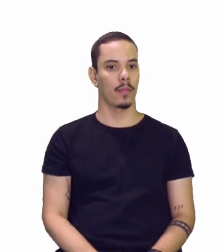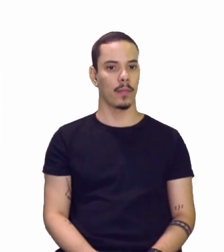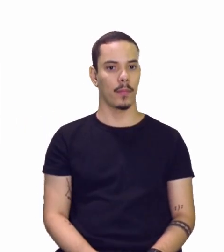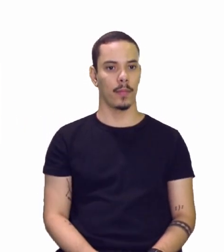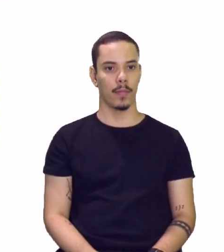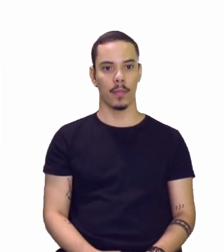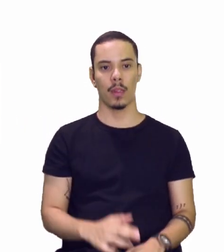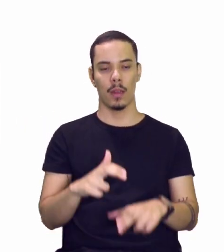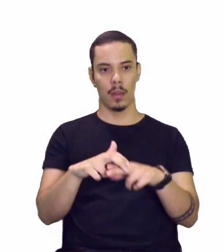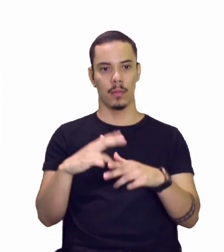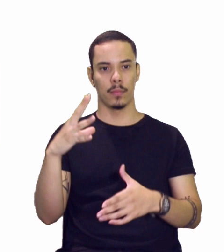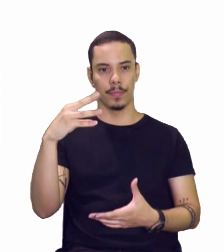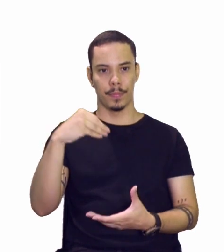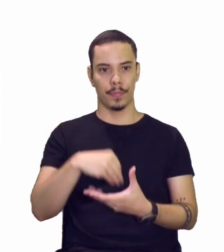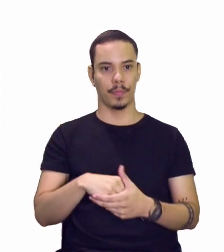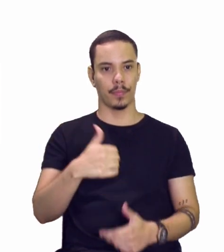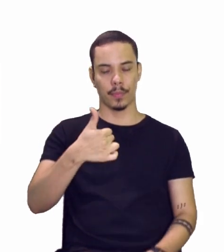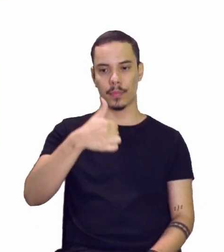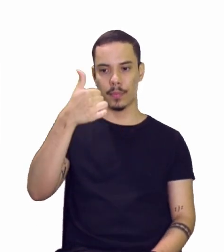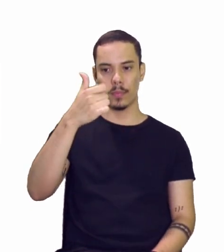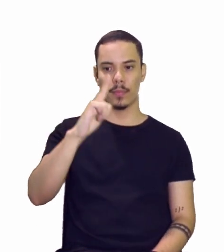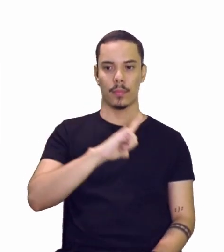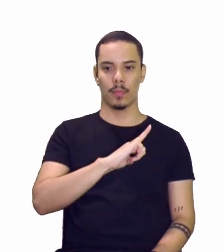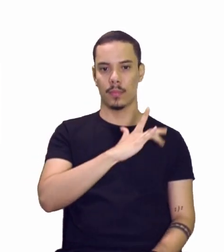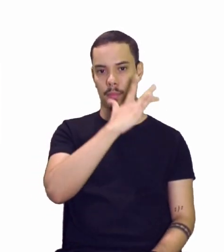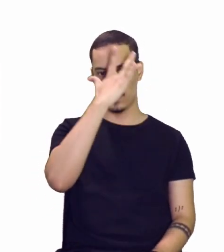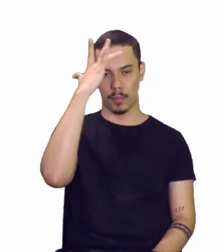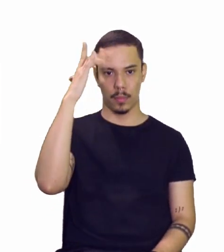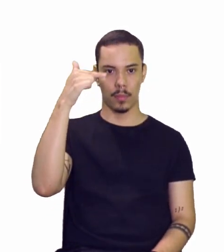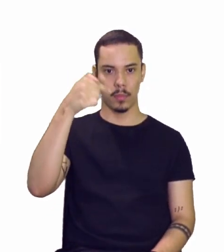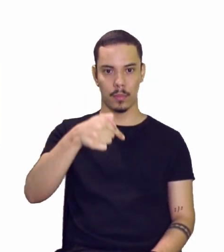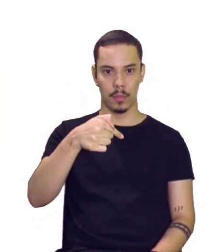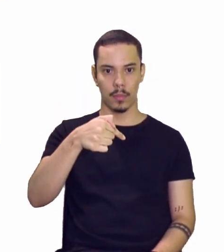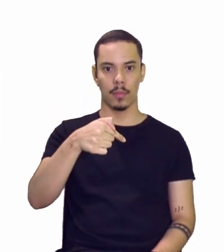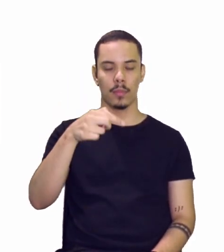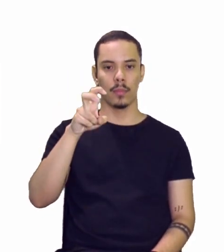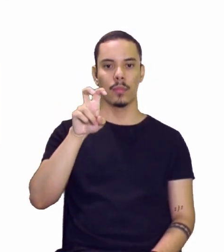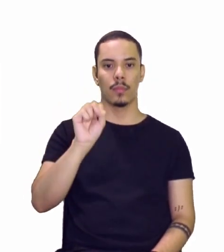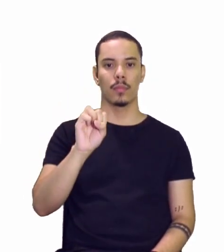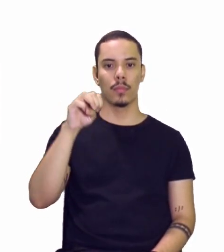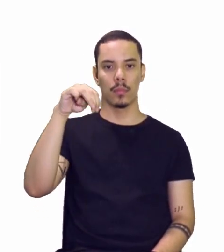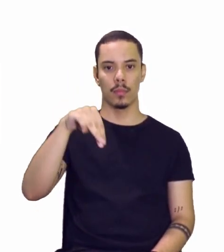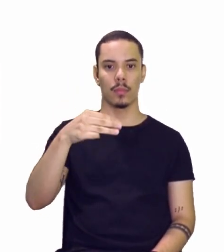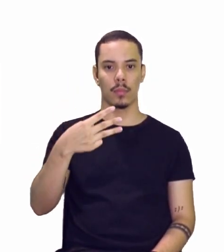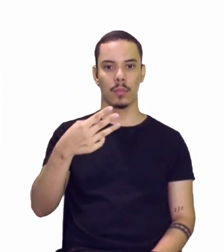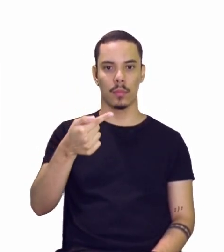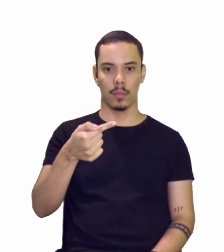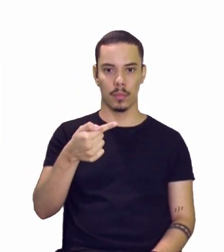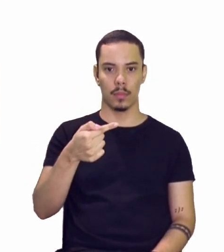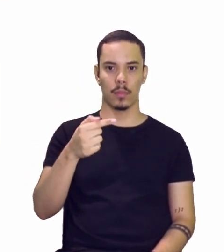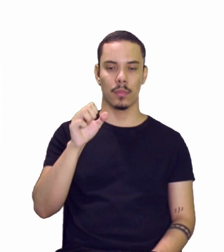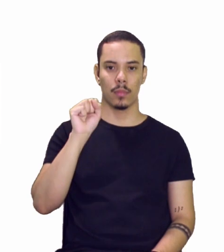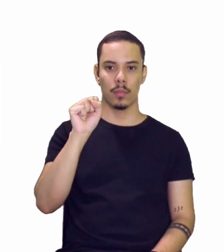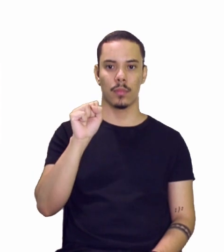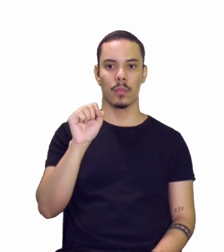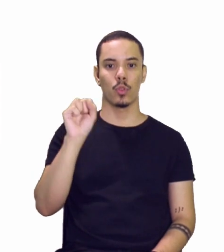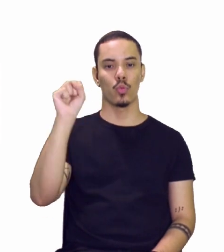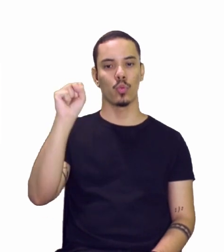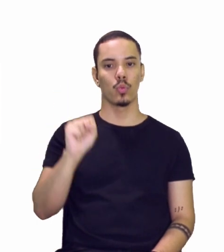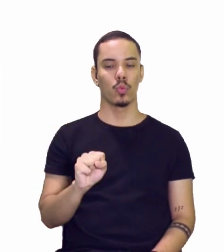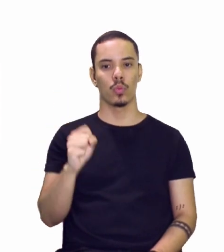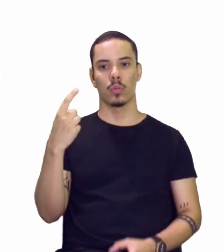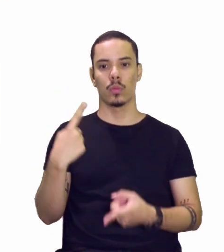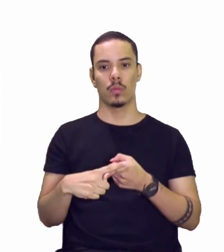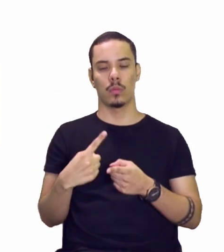Portanto, na parte setentrional do estado, nós temos 7 graus, 58 minutos e 37 segundos. Sul, porque